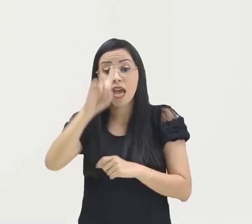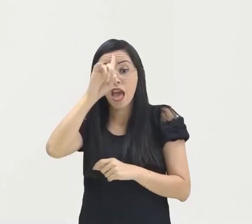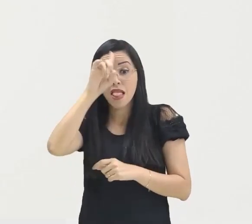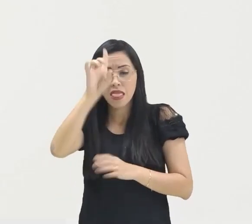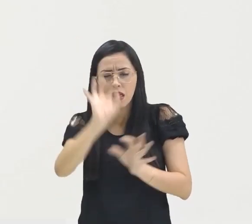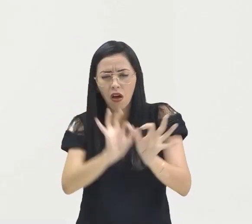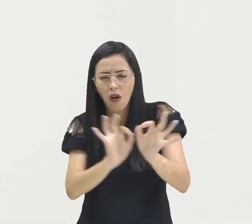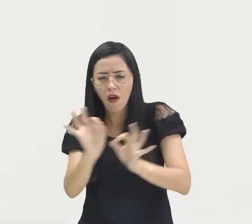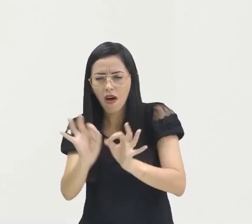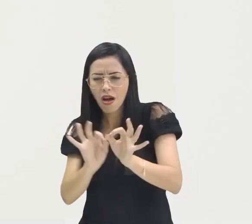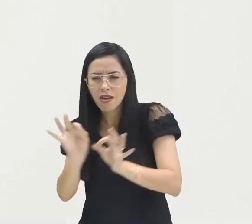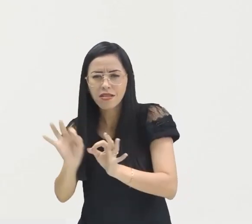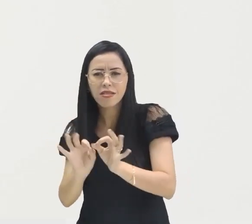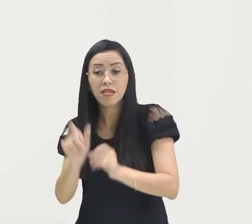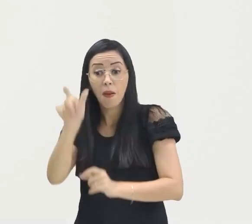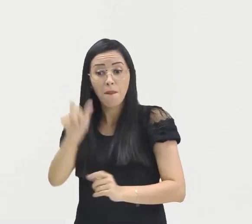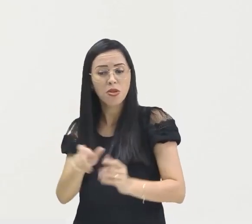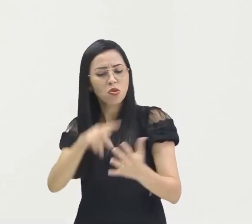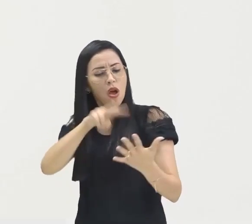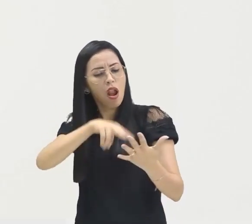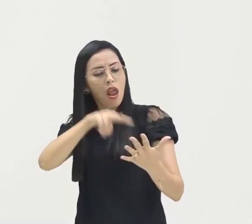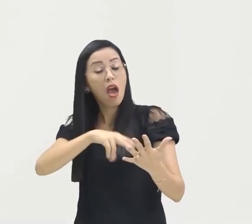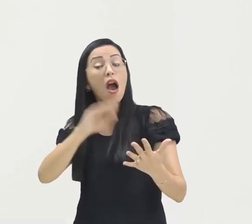consegue entender.